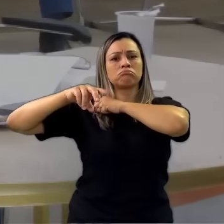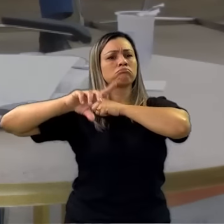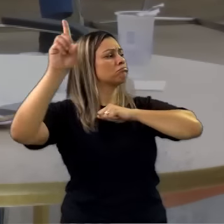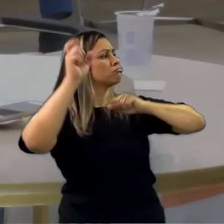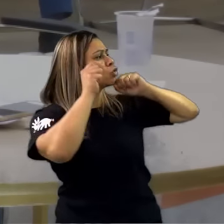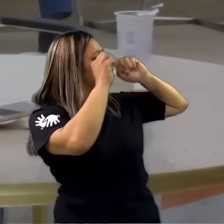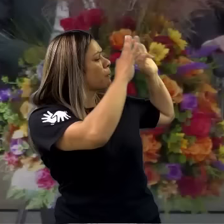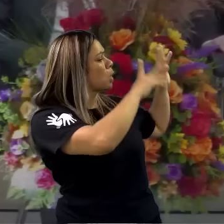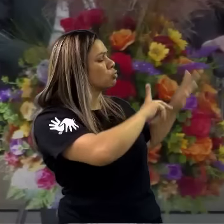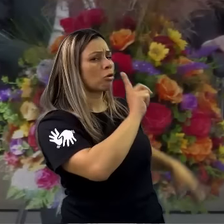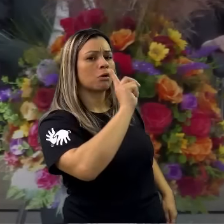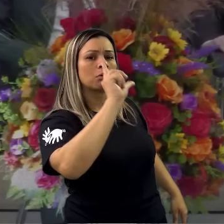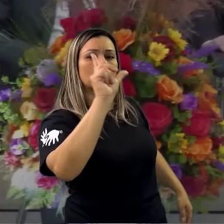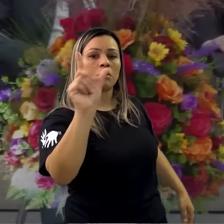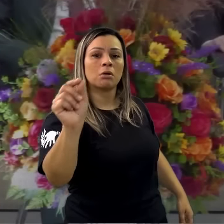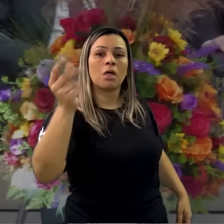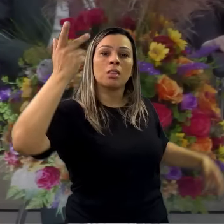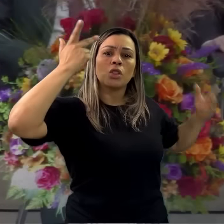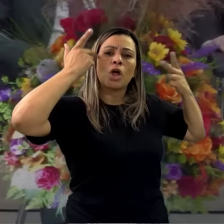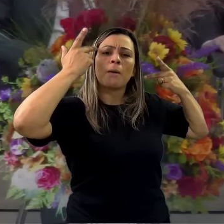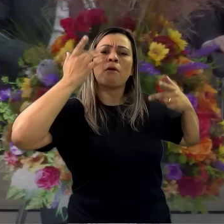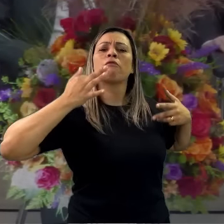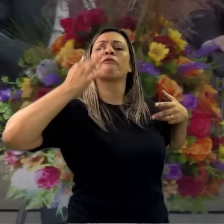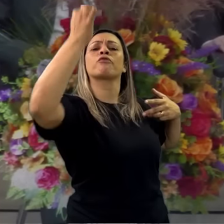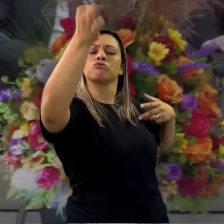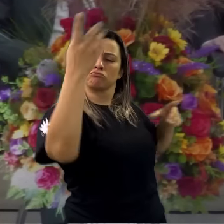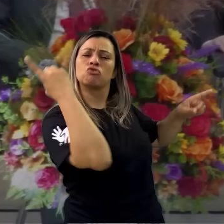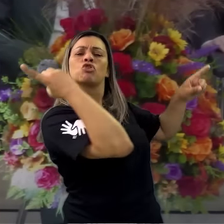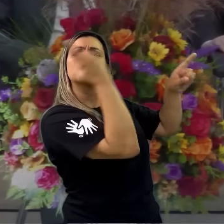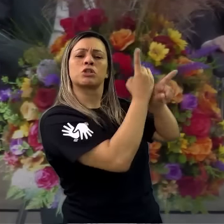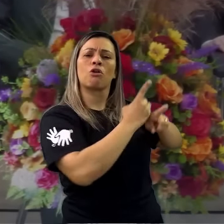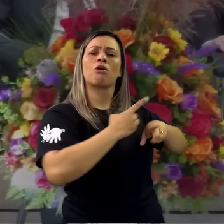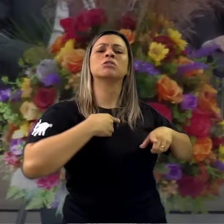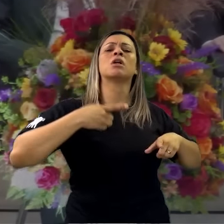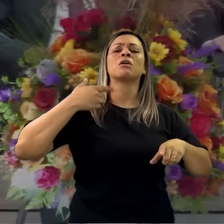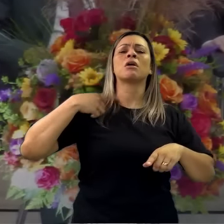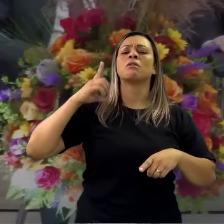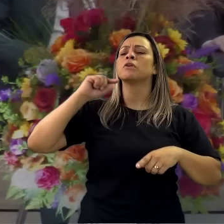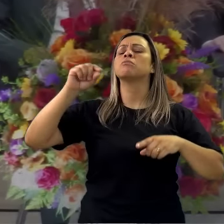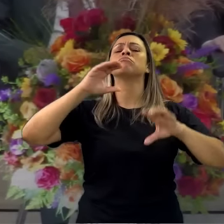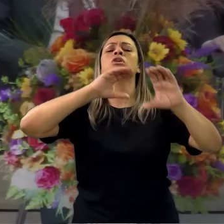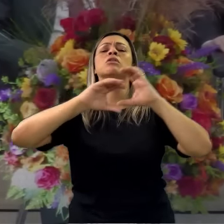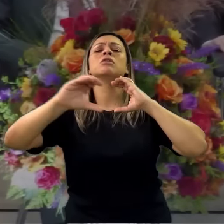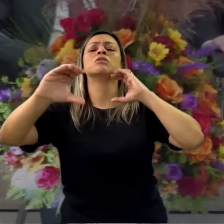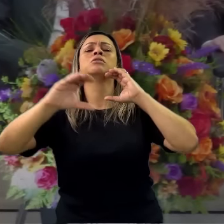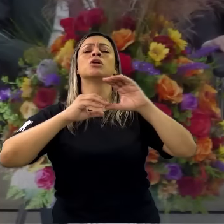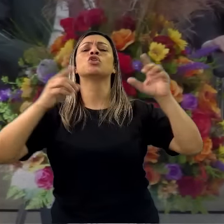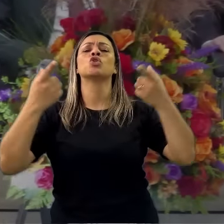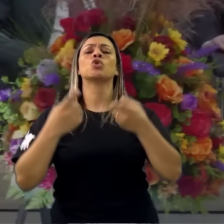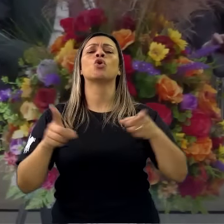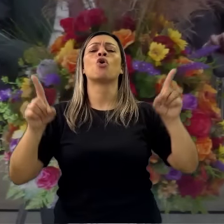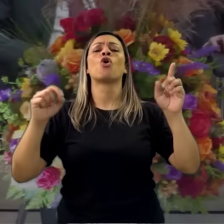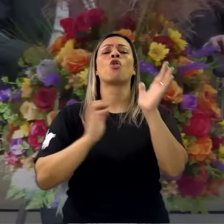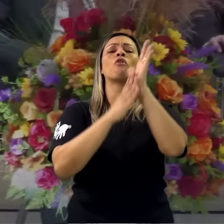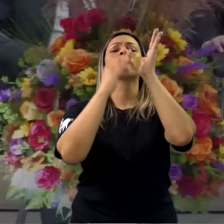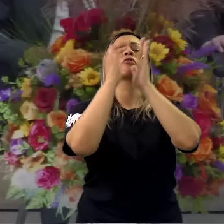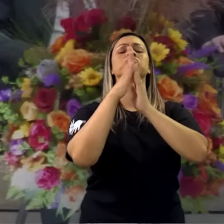Isaías Deus abençoe um dia nós se encontra aí ele virou e saiu cantando um hino Ele foi cantando eu vou seguindo